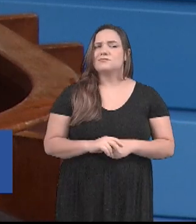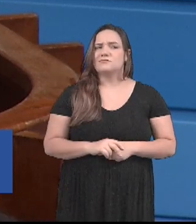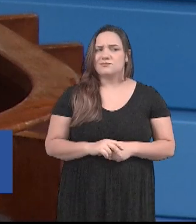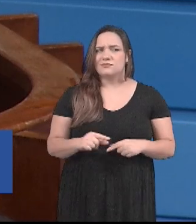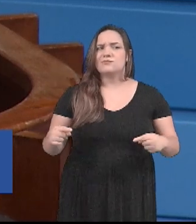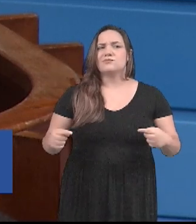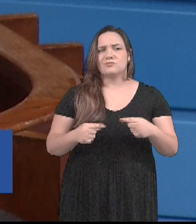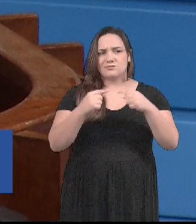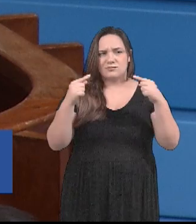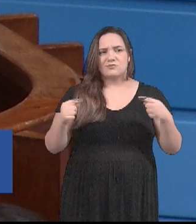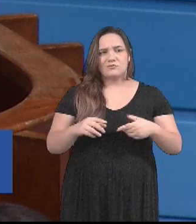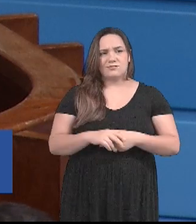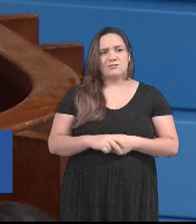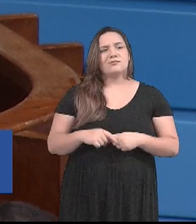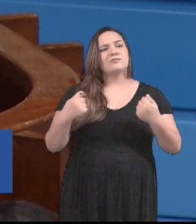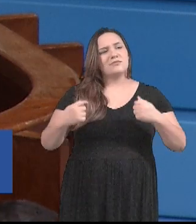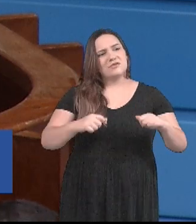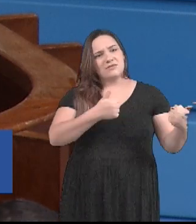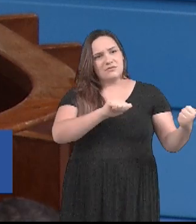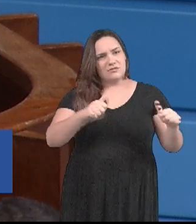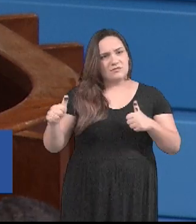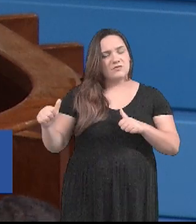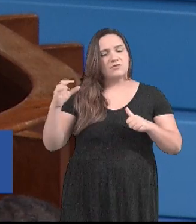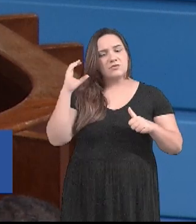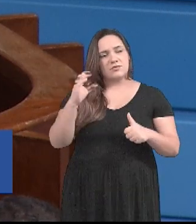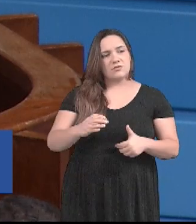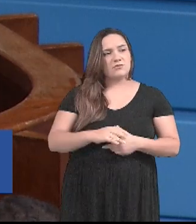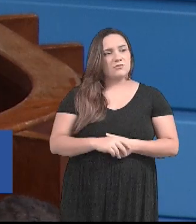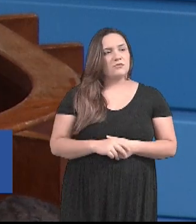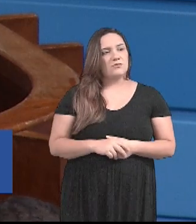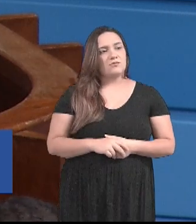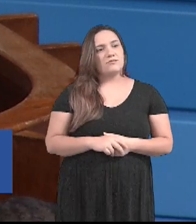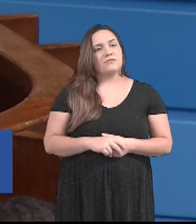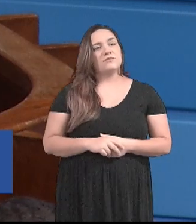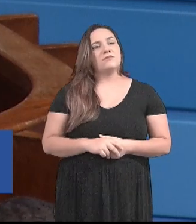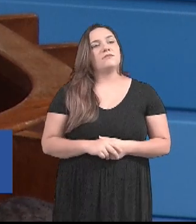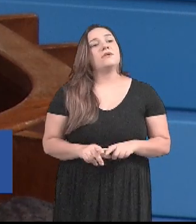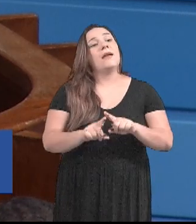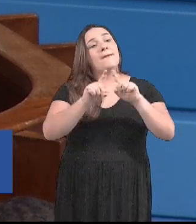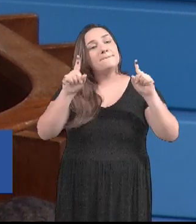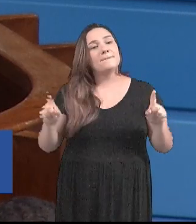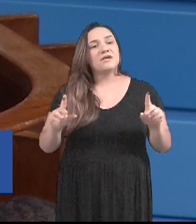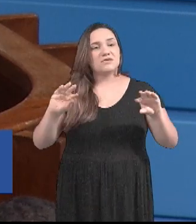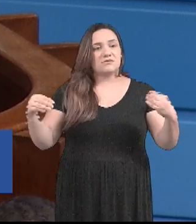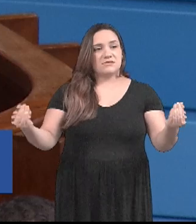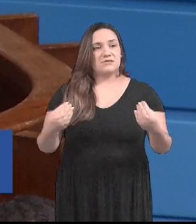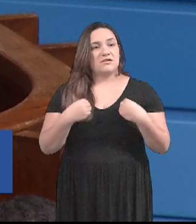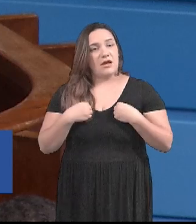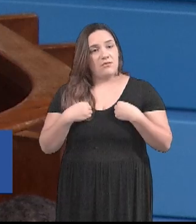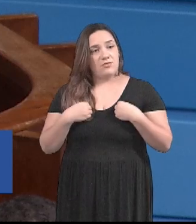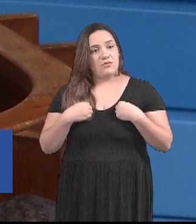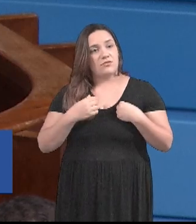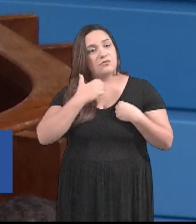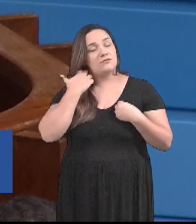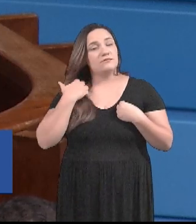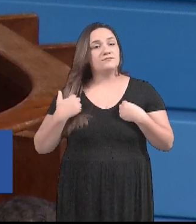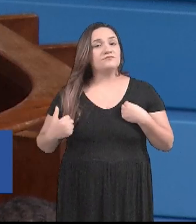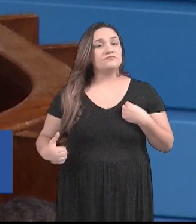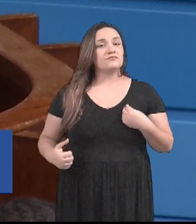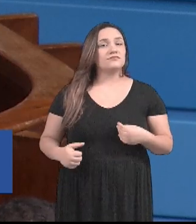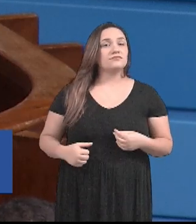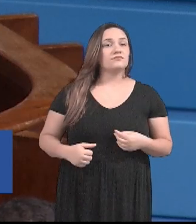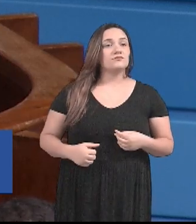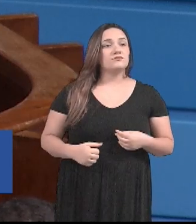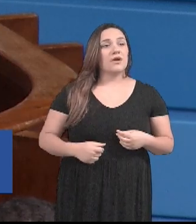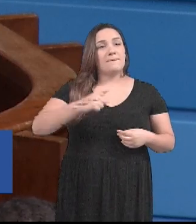pertinente, que precisa de uma apuração criminal. Mas o desembargador suspendeu a ordem do juiz de primeiro grau com base